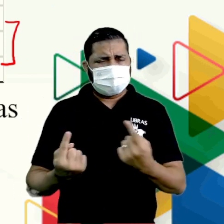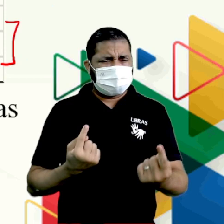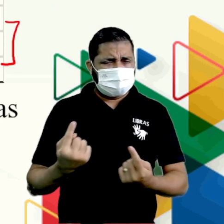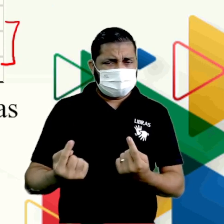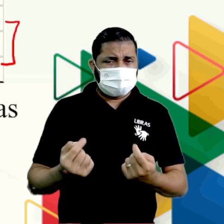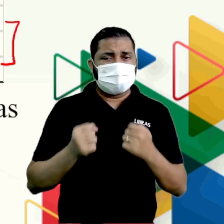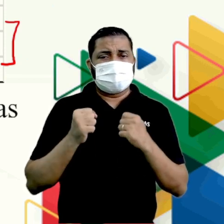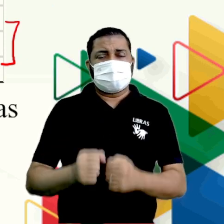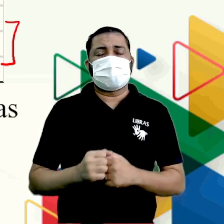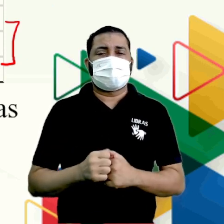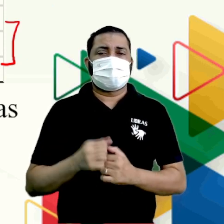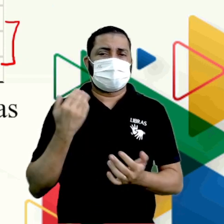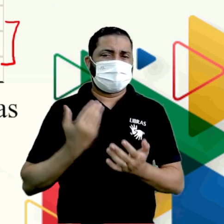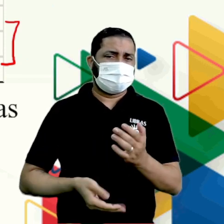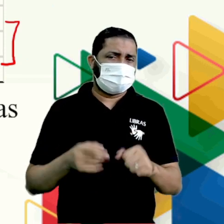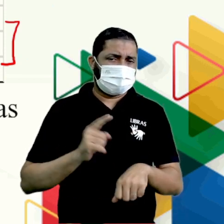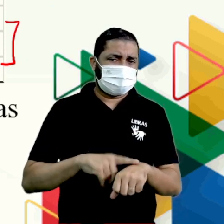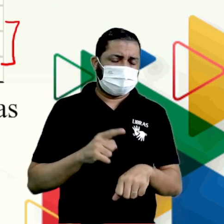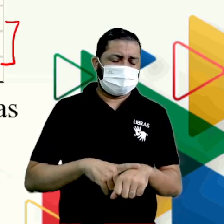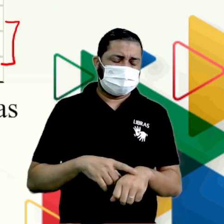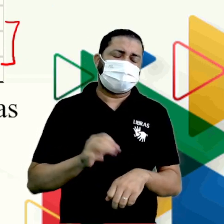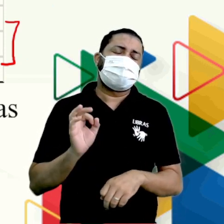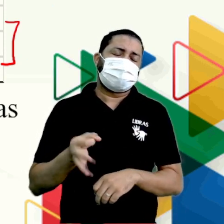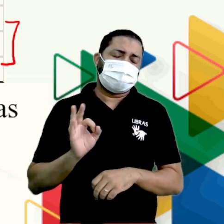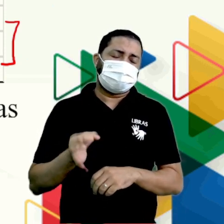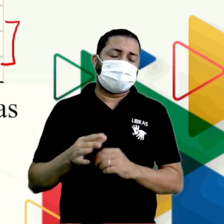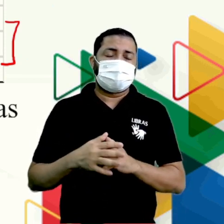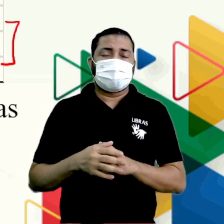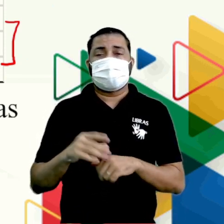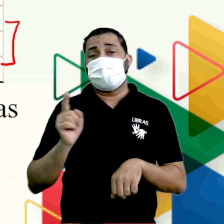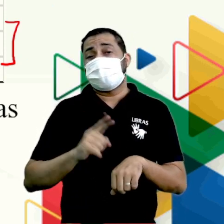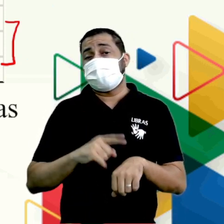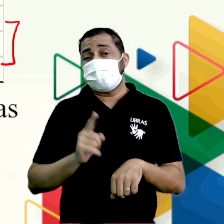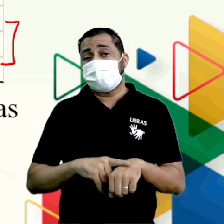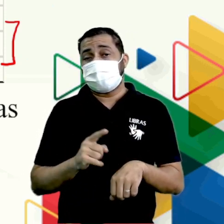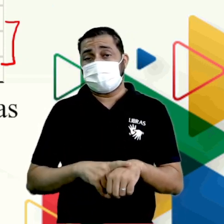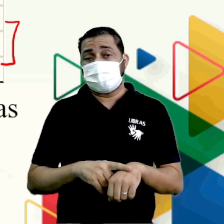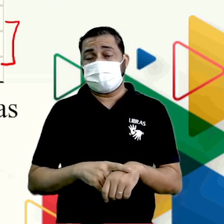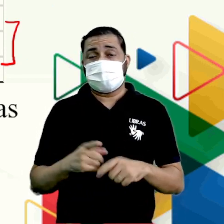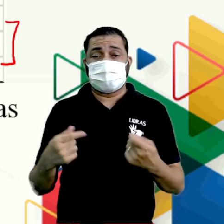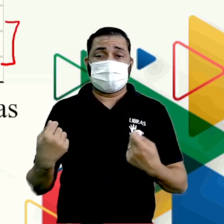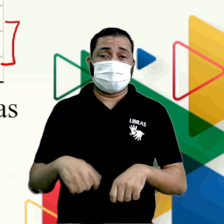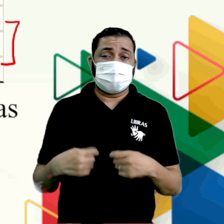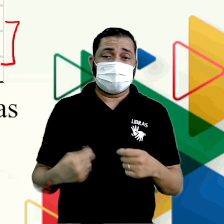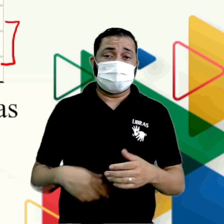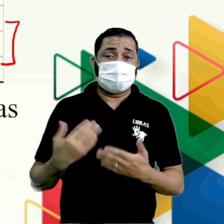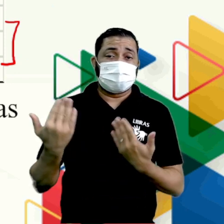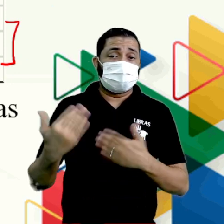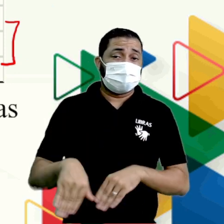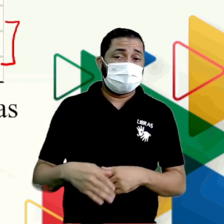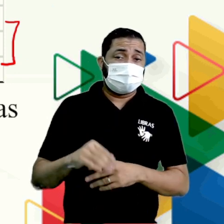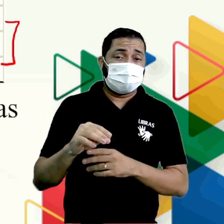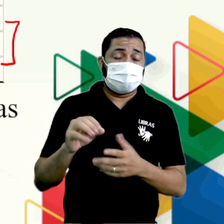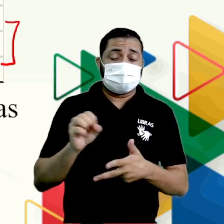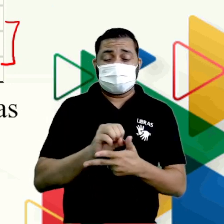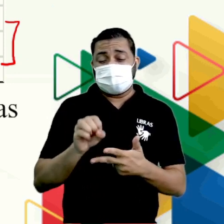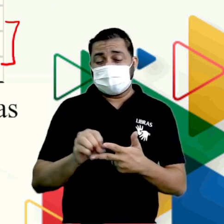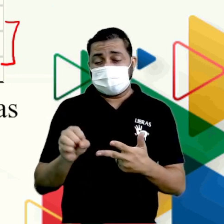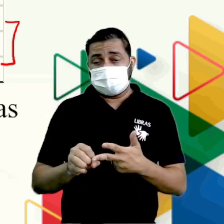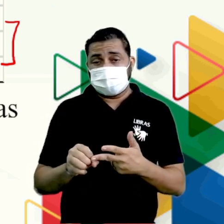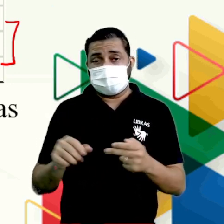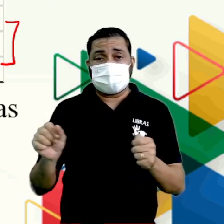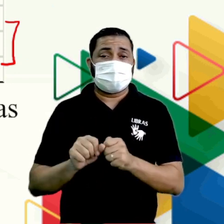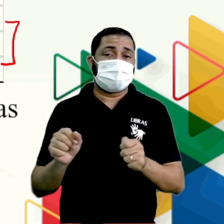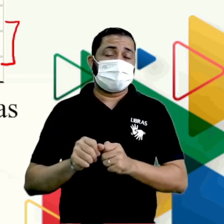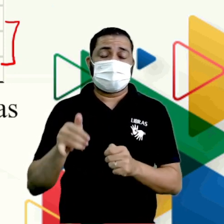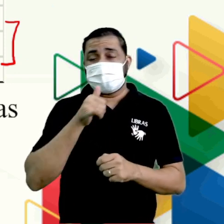ser. Vamos perder tempo fazendo assim? Com certeza. Tempo é algo precioso na tua prova do Enem. Então, o que a gente vai fazer?